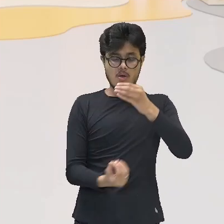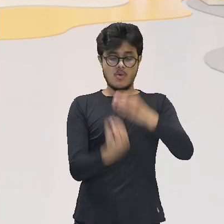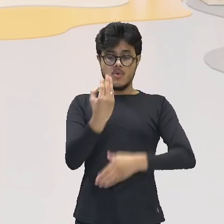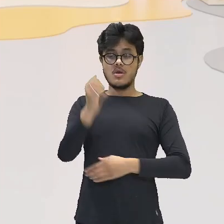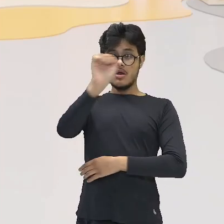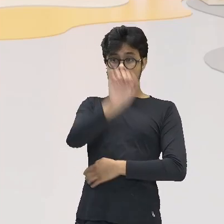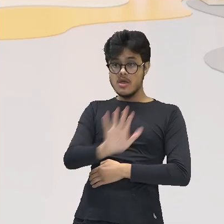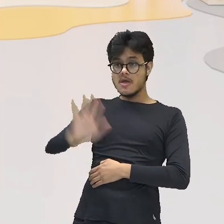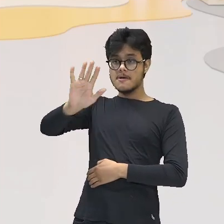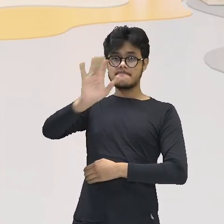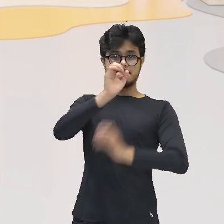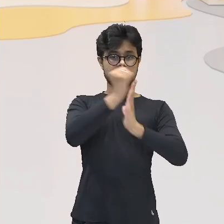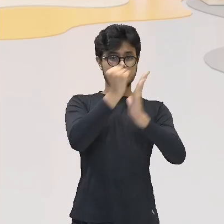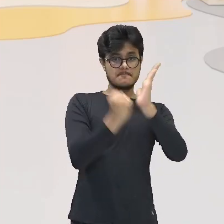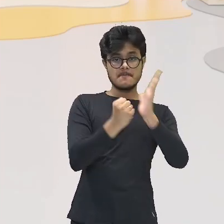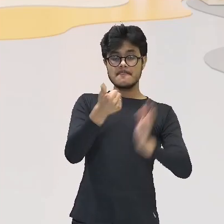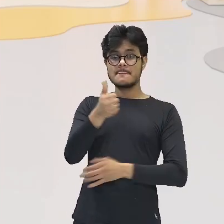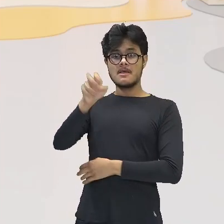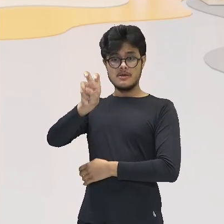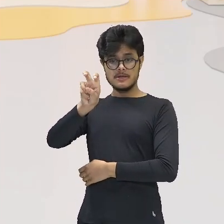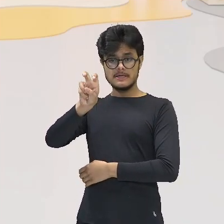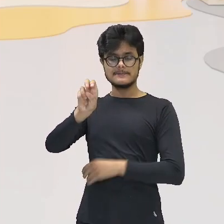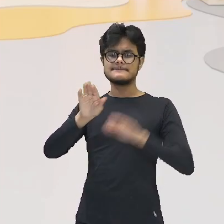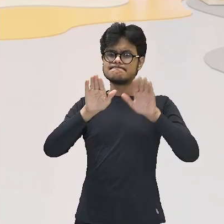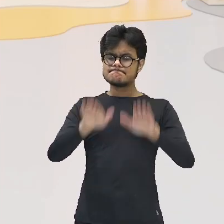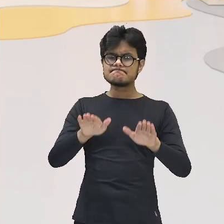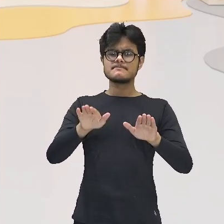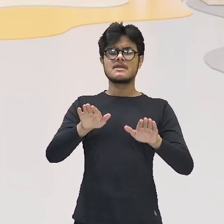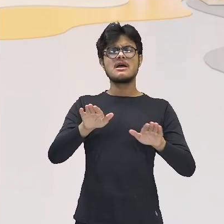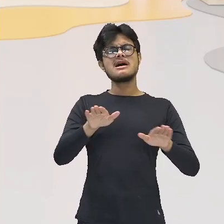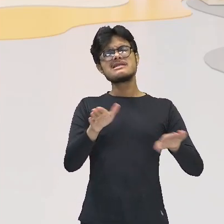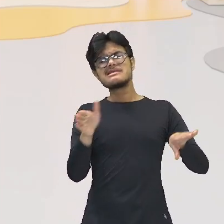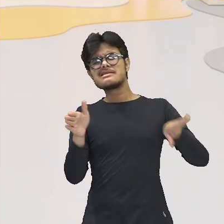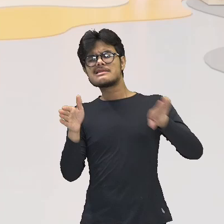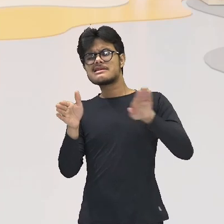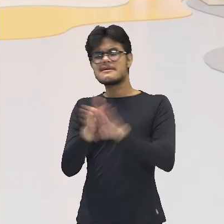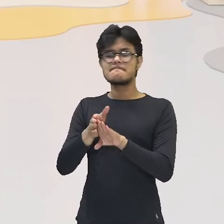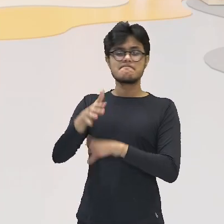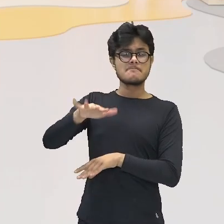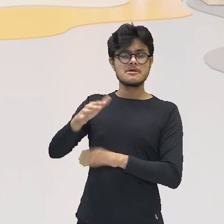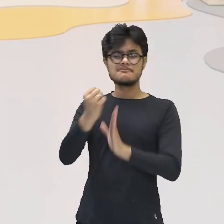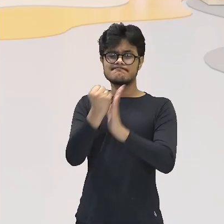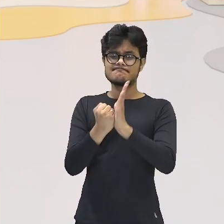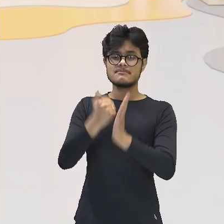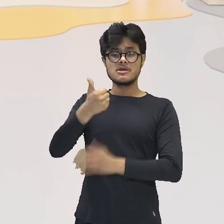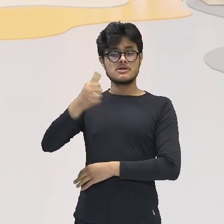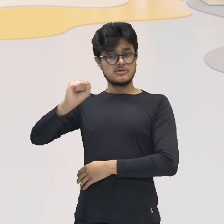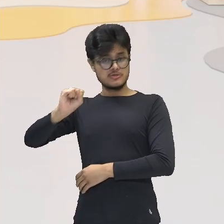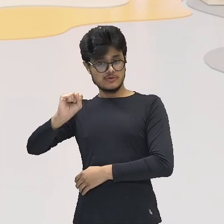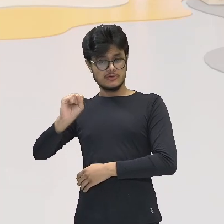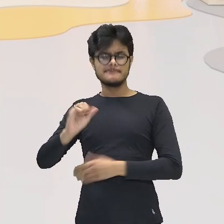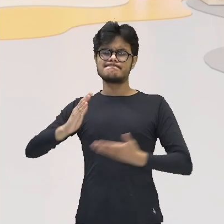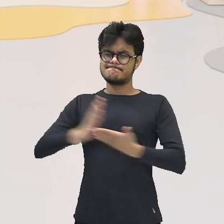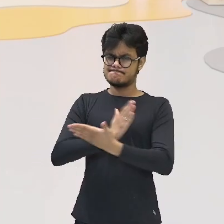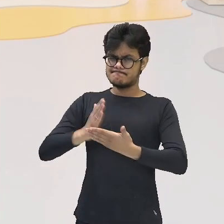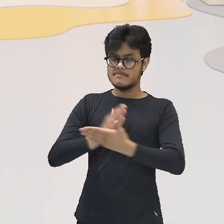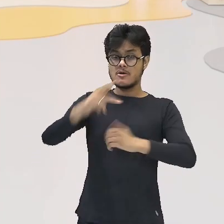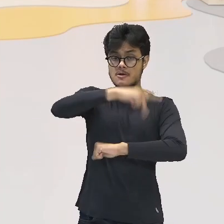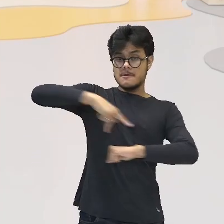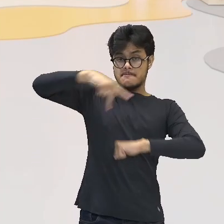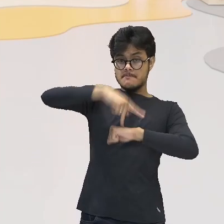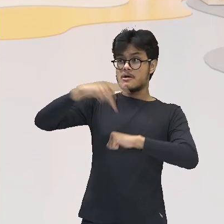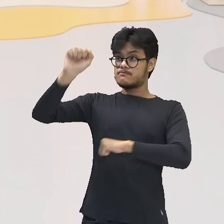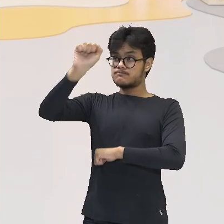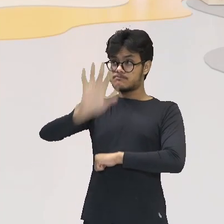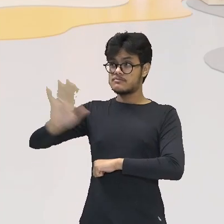século XV, e ele vai se desenvolver até o século XVIII, quando algumas nações